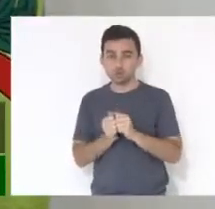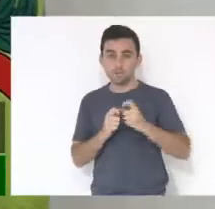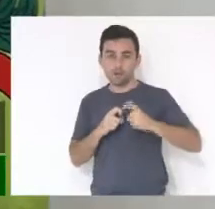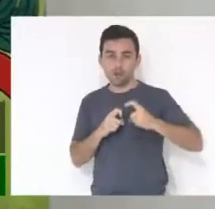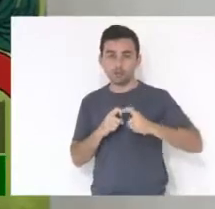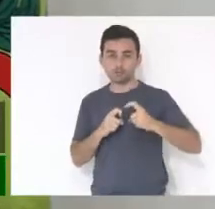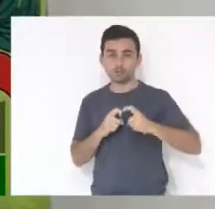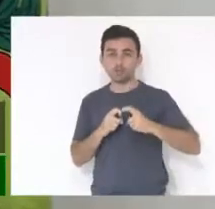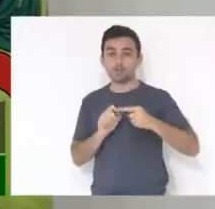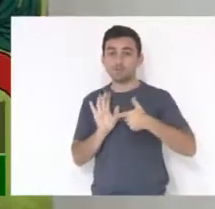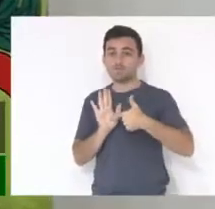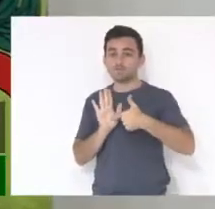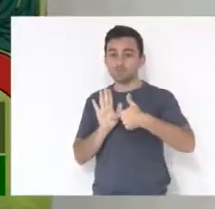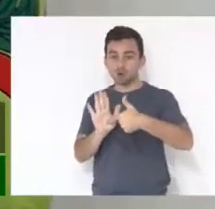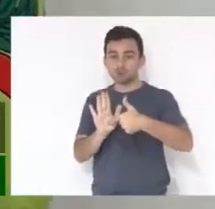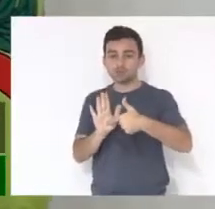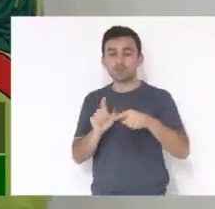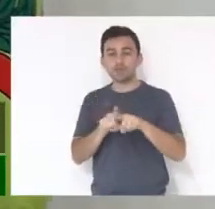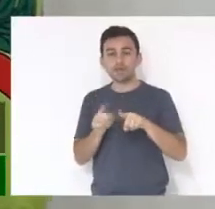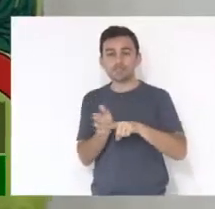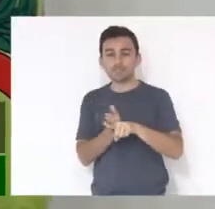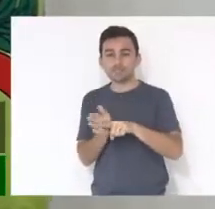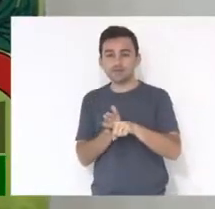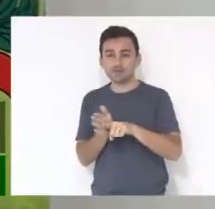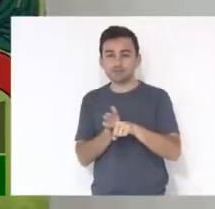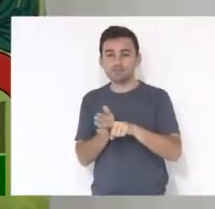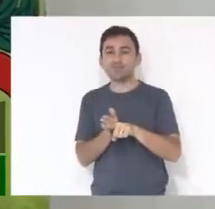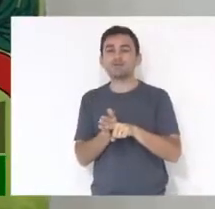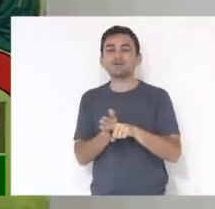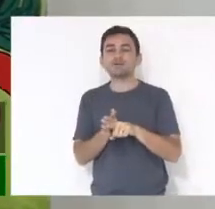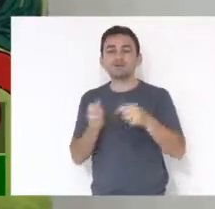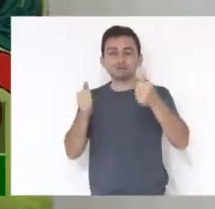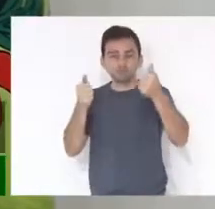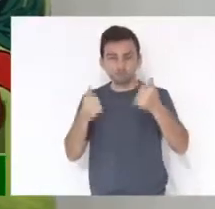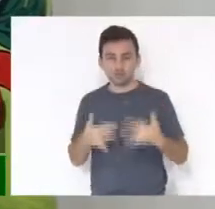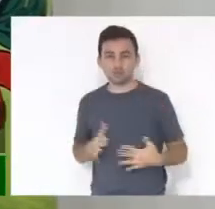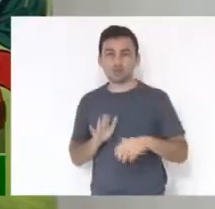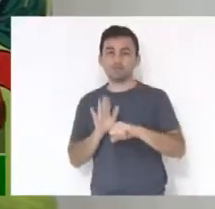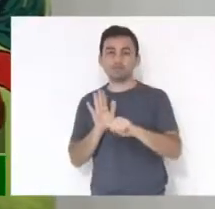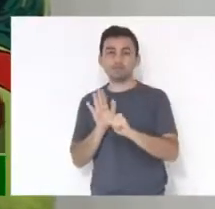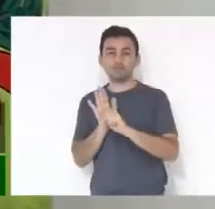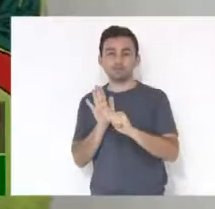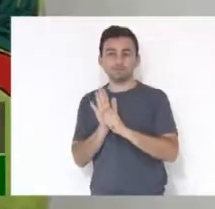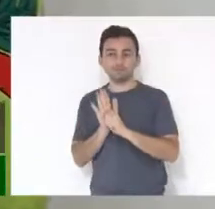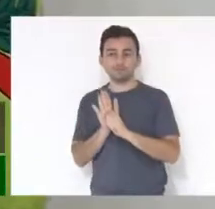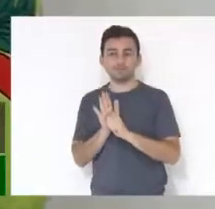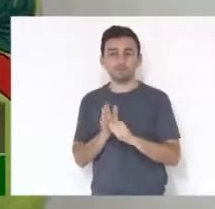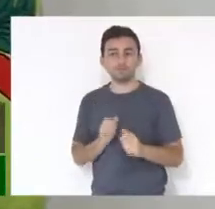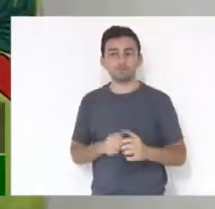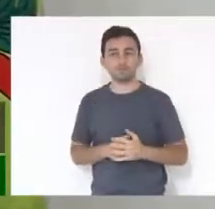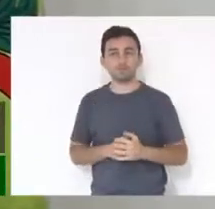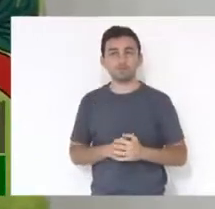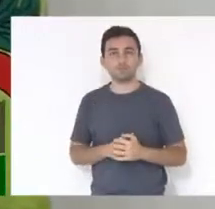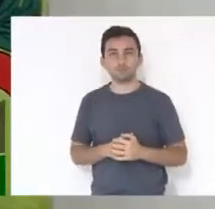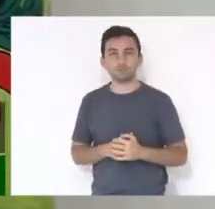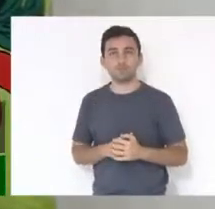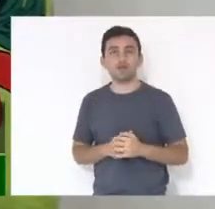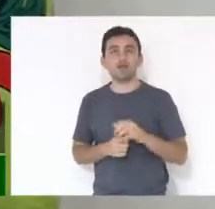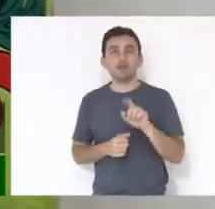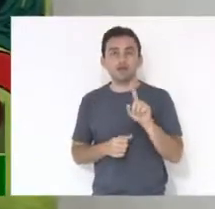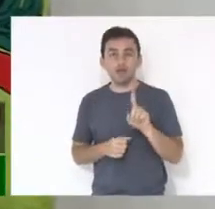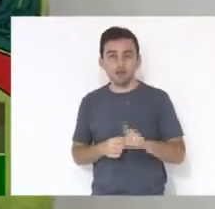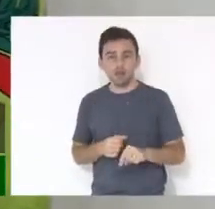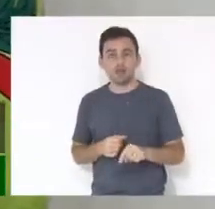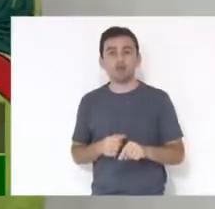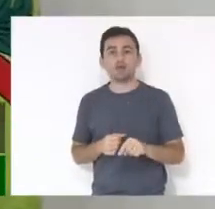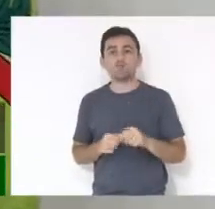um exame toxicológico, comprovando que não fazem uso de drogas. Exame este que será pago pelo contratado, né? A partir do momento em